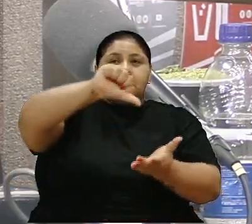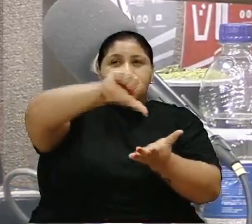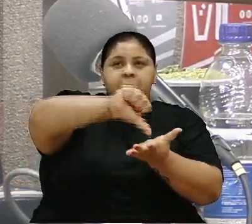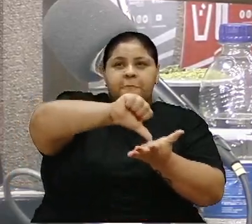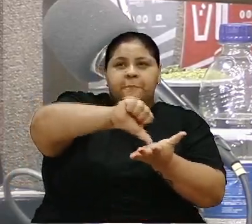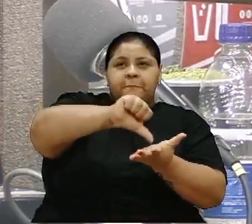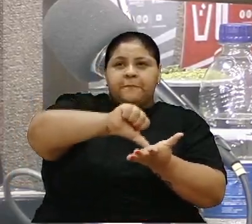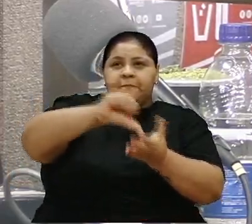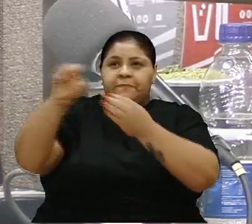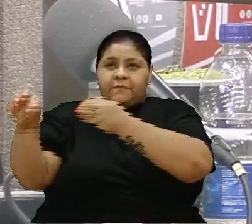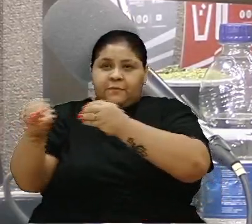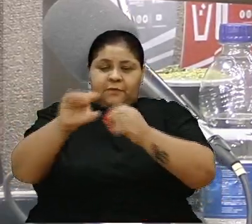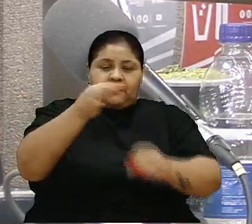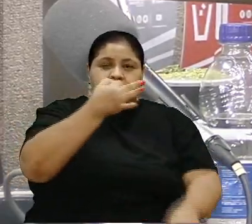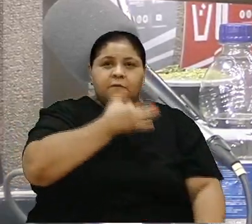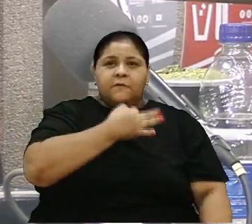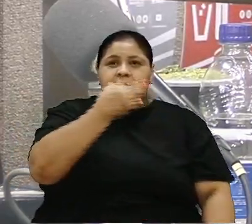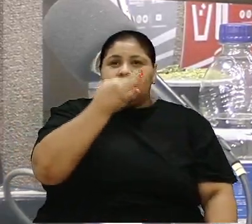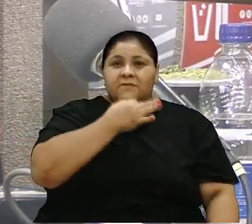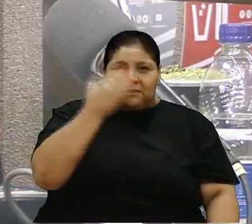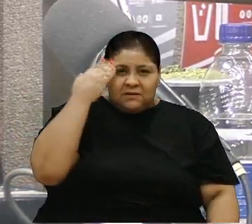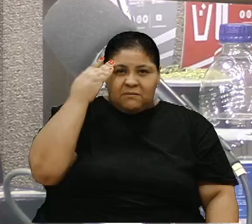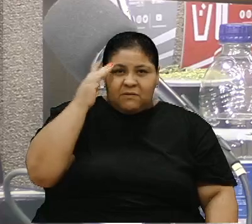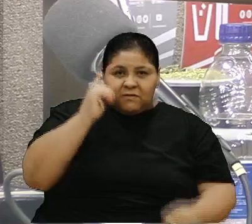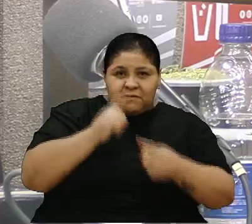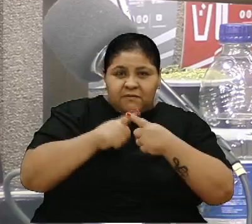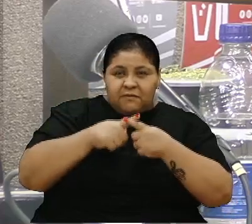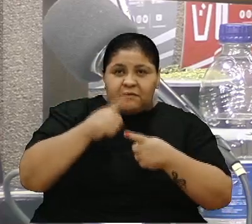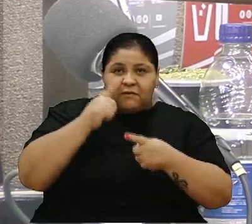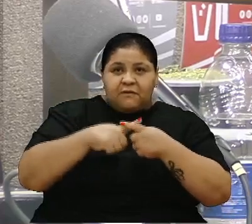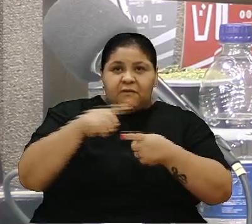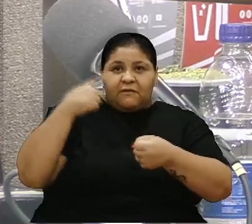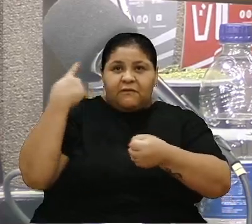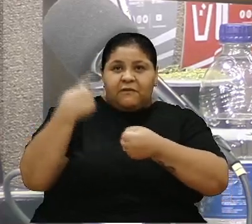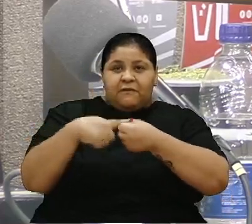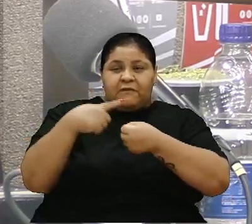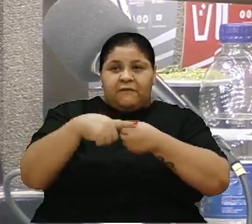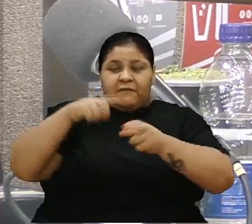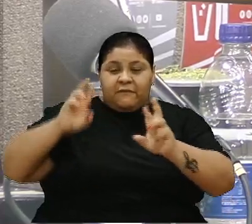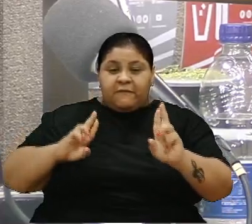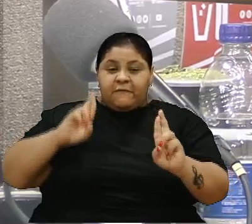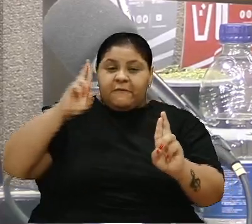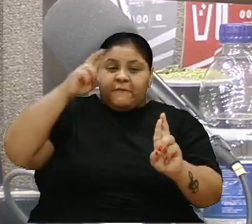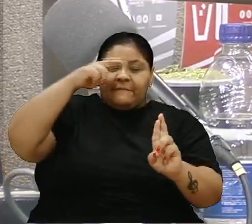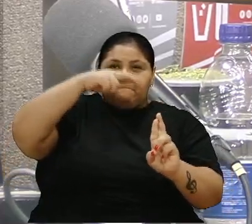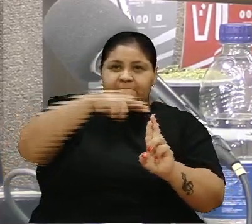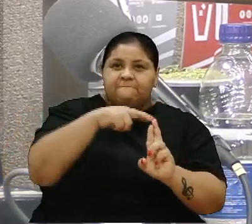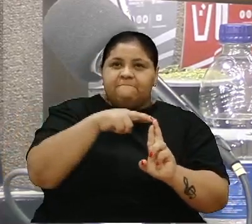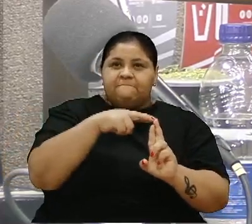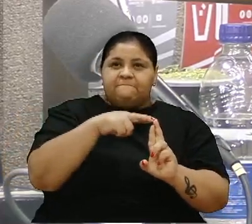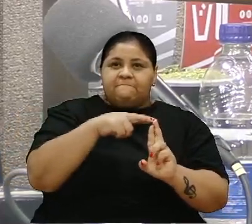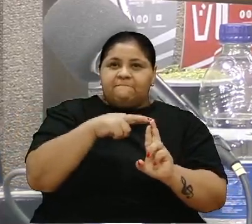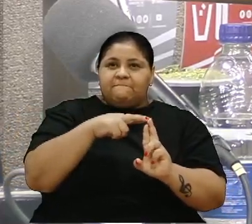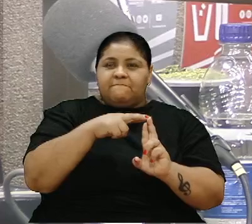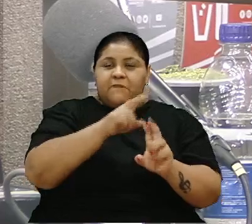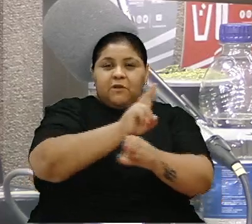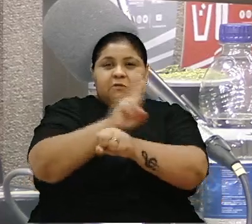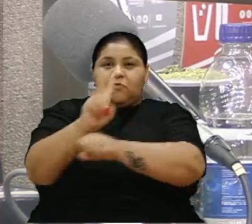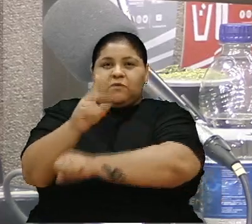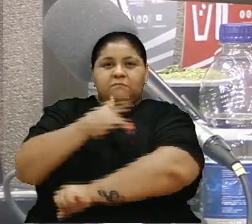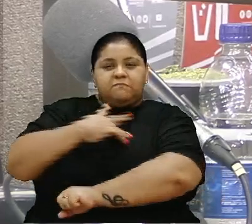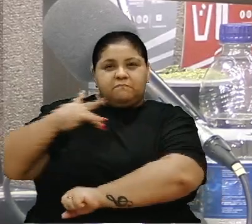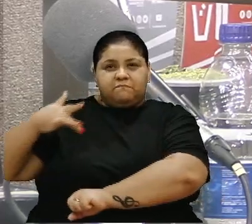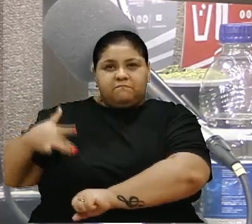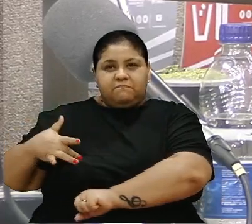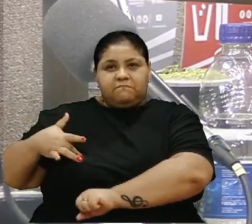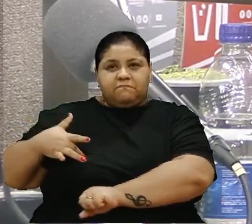tinha vindo para Caxias do Sul. Sabe por quê? Porque a nossa cidade era a referência em tratamento de saúde para